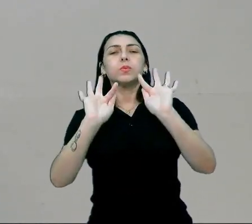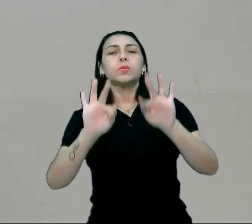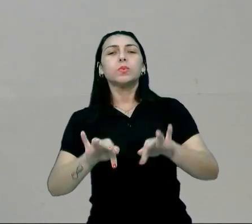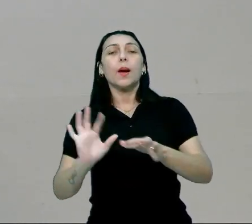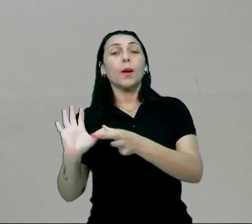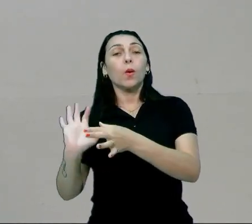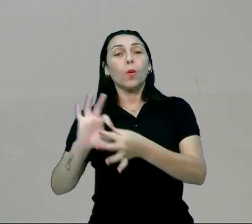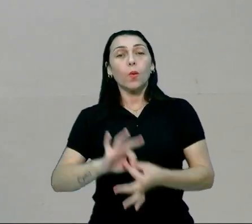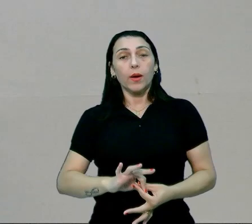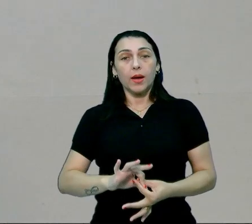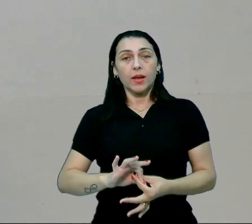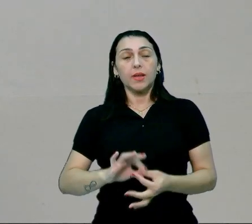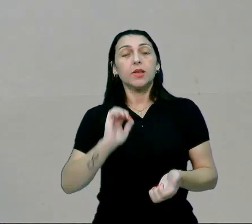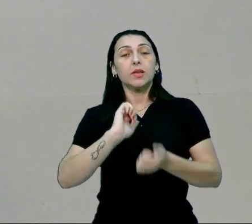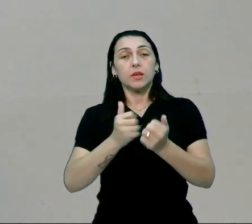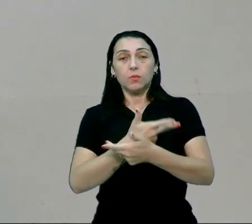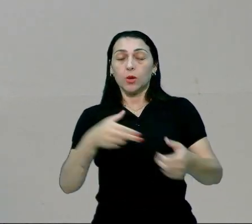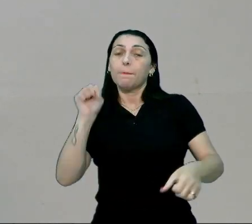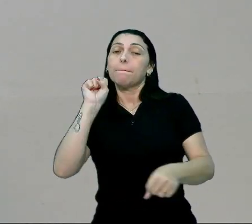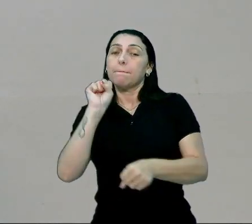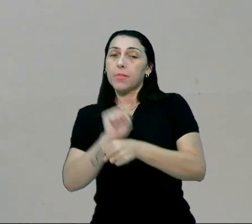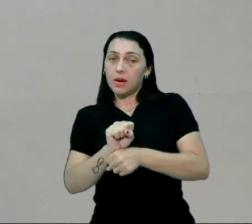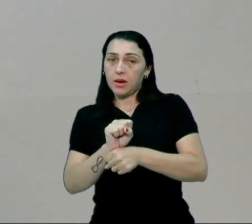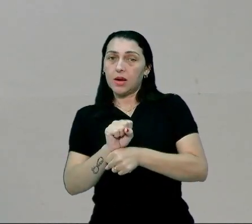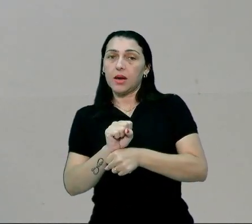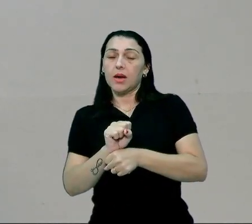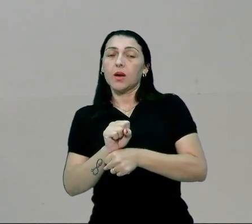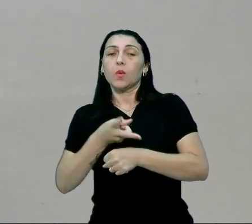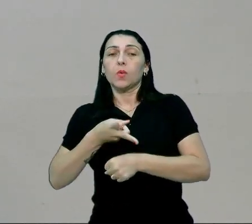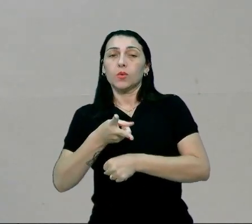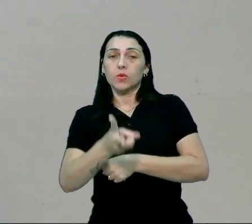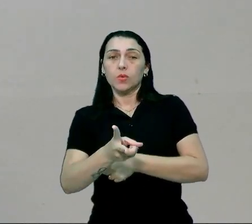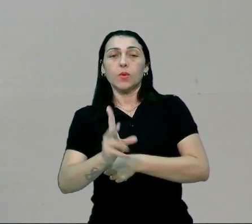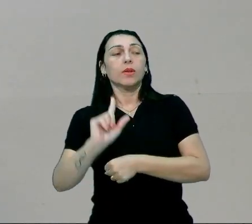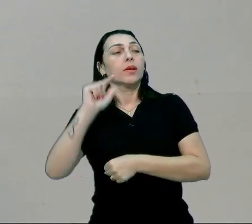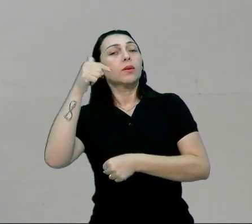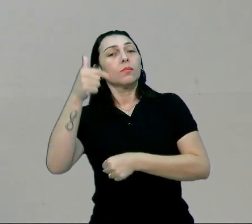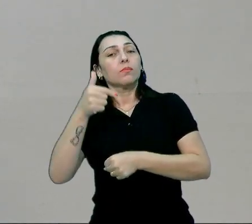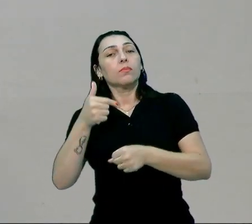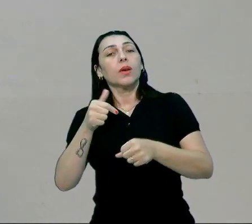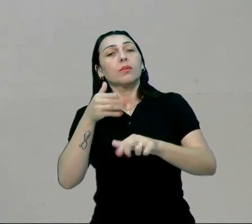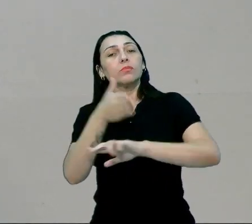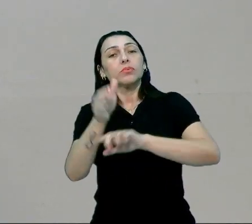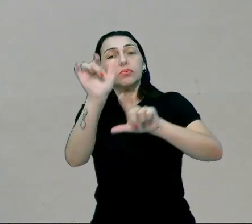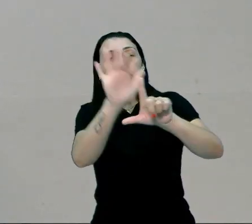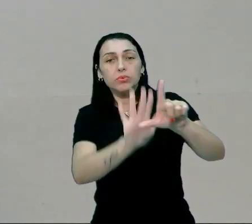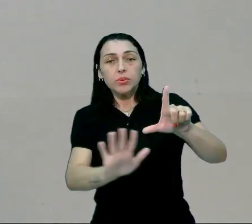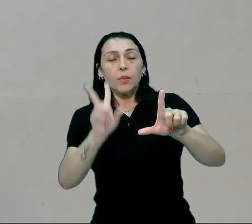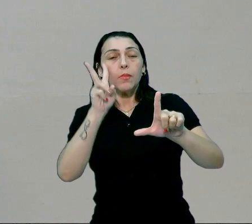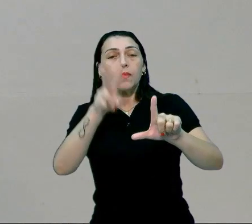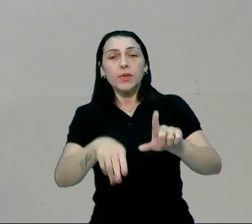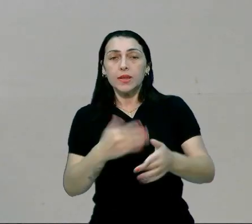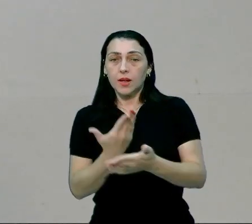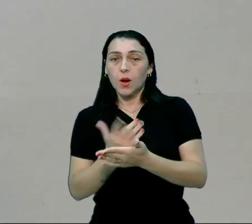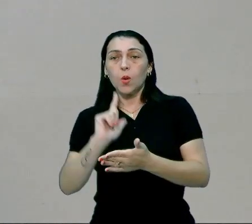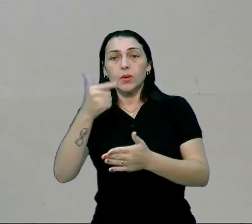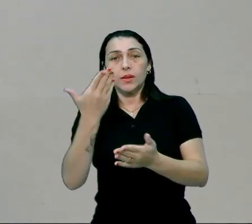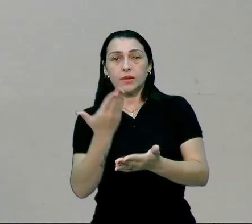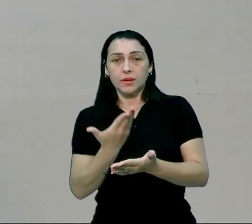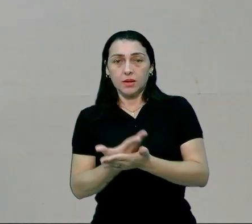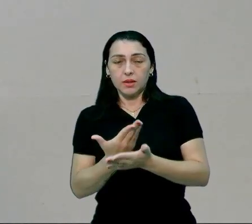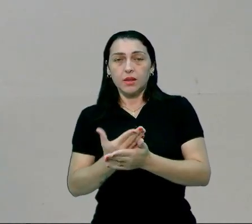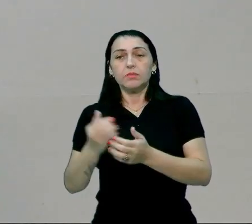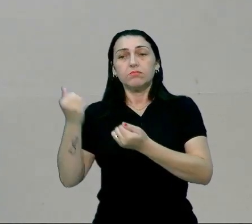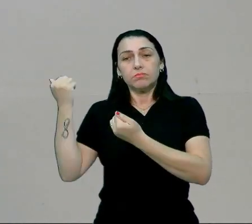coesa. De esporte a gente para por aqui, a gente segue acessando a plataforma Eduque para ver essa aula, outras aulas,